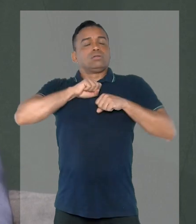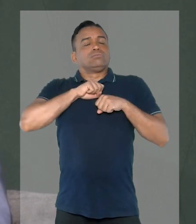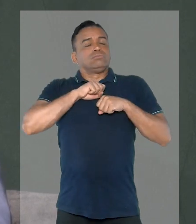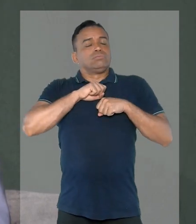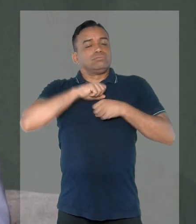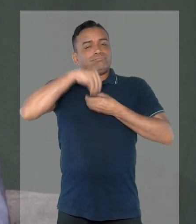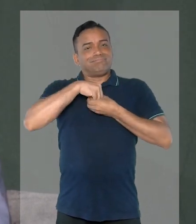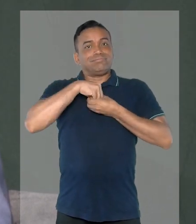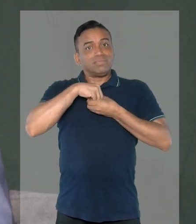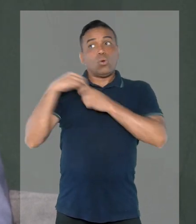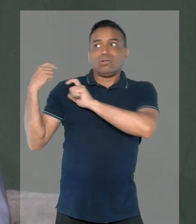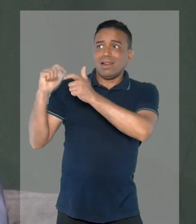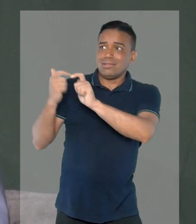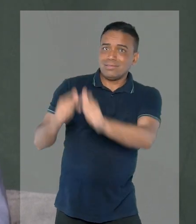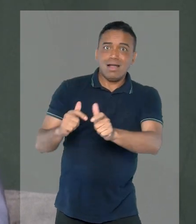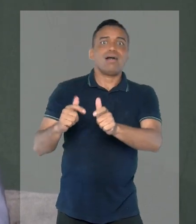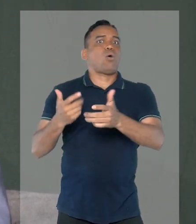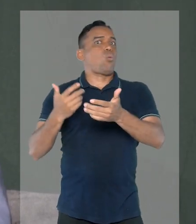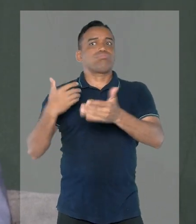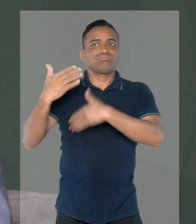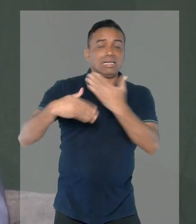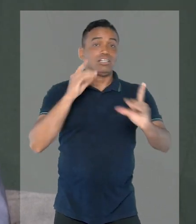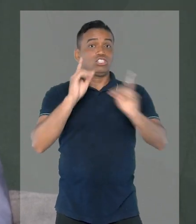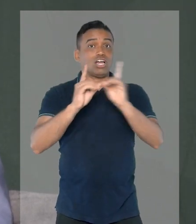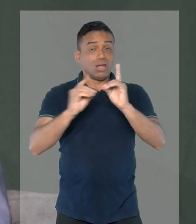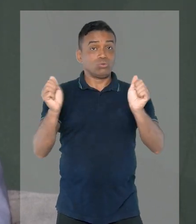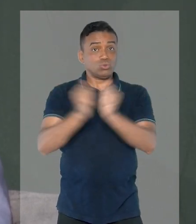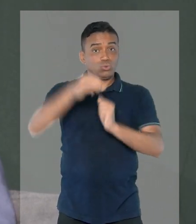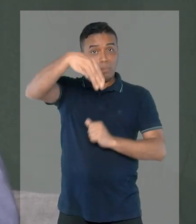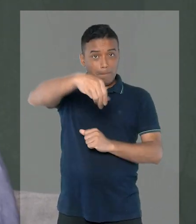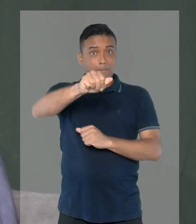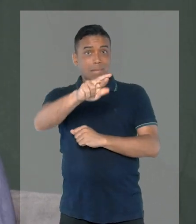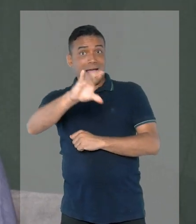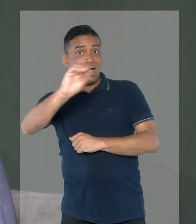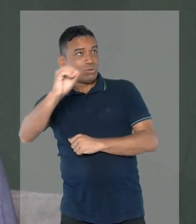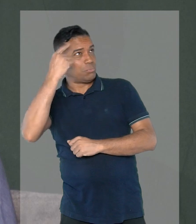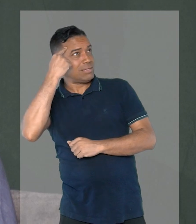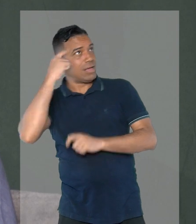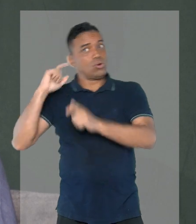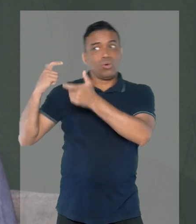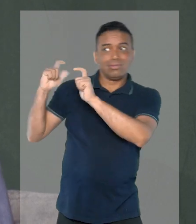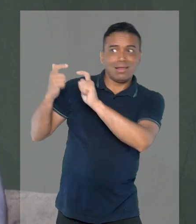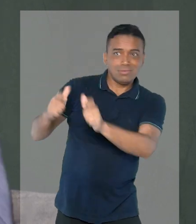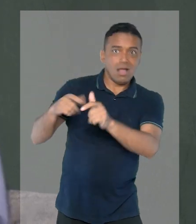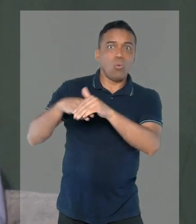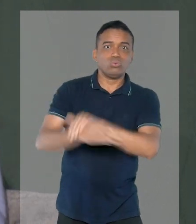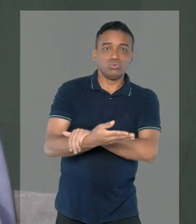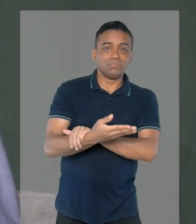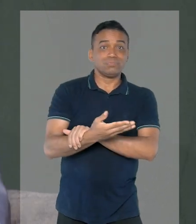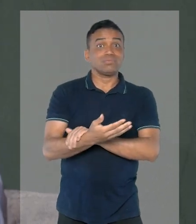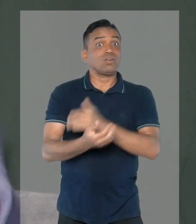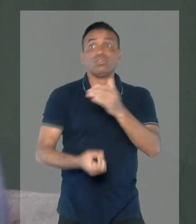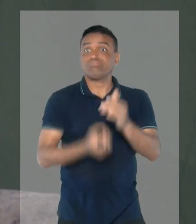fui refazendo essa tradição, muito e sobretudo em diálogo com Marcos, a gente pensando essa tradição, e a